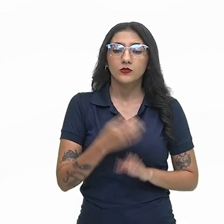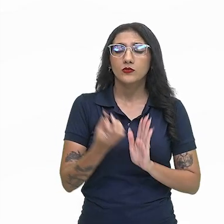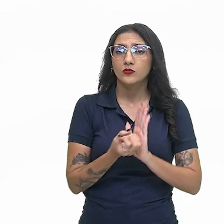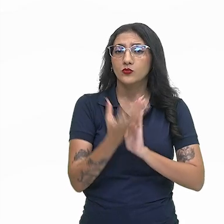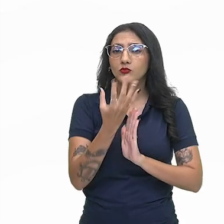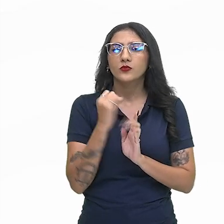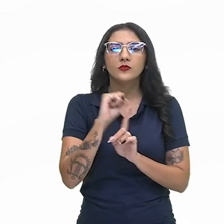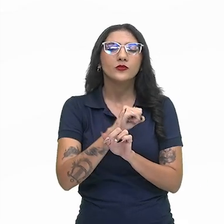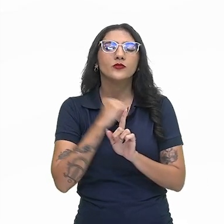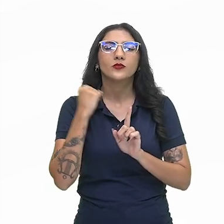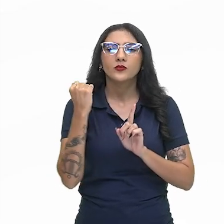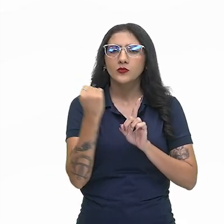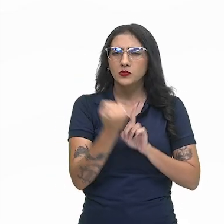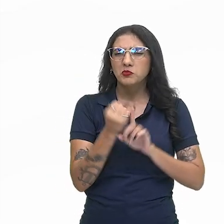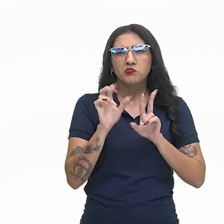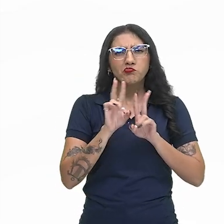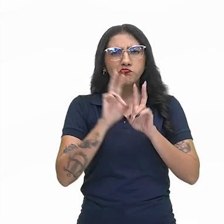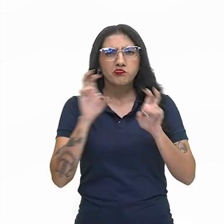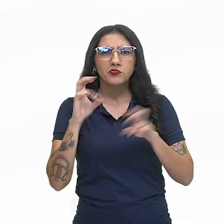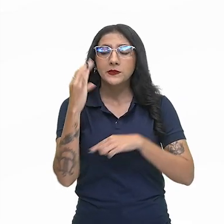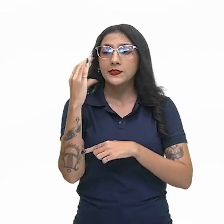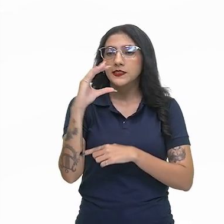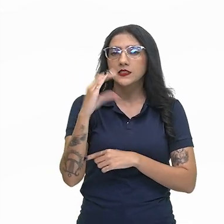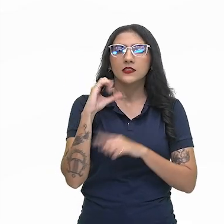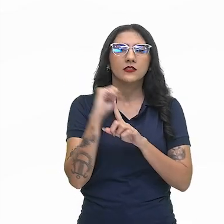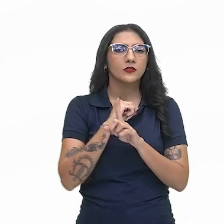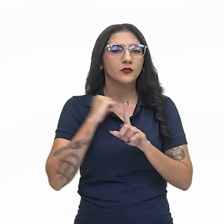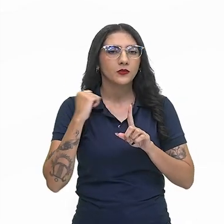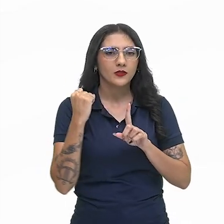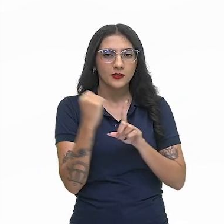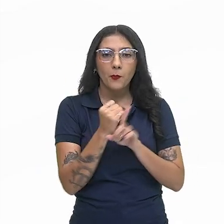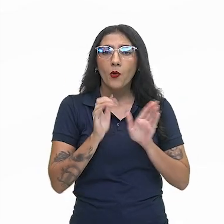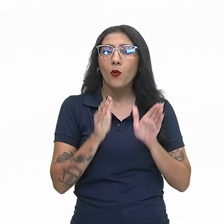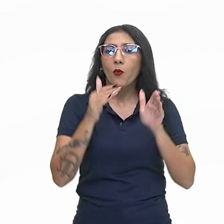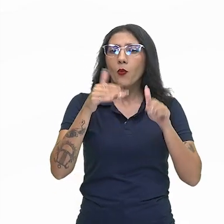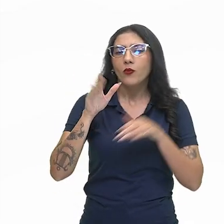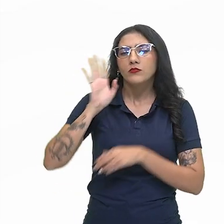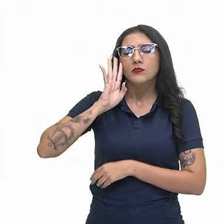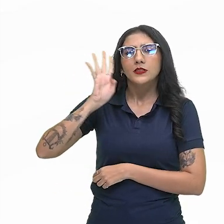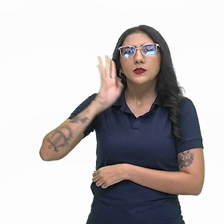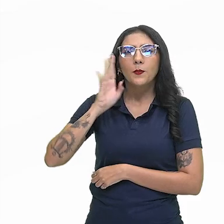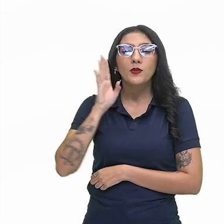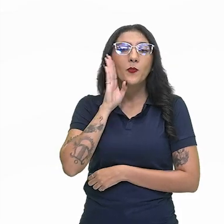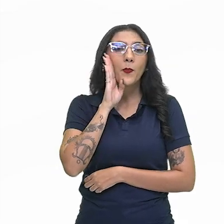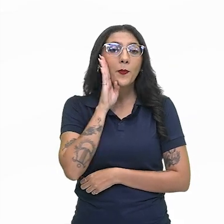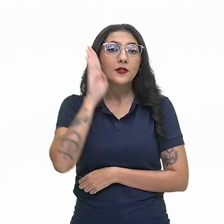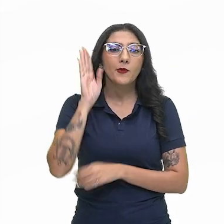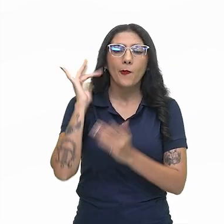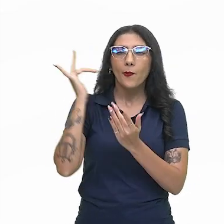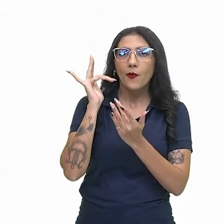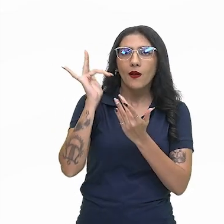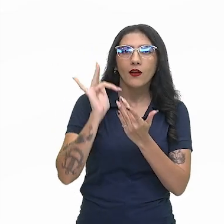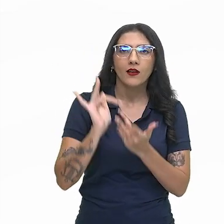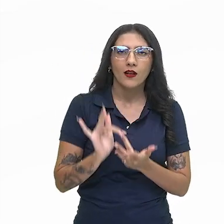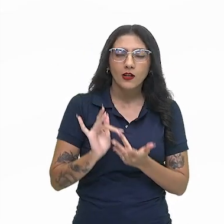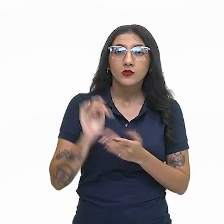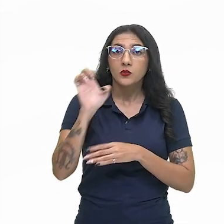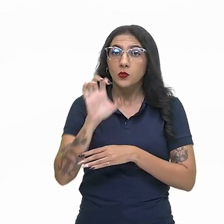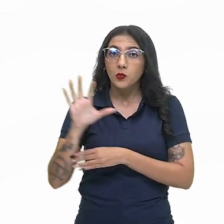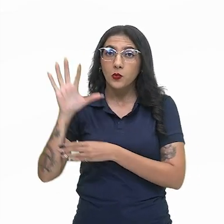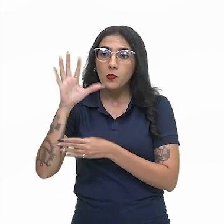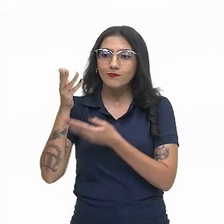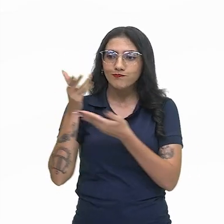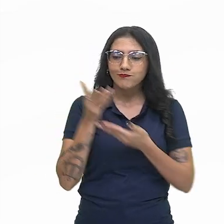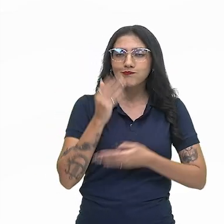da sociologia enquanto ciência social, destacando o pensamento dos principais clássicos europeus no